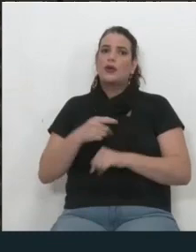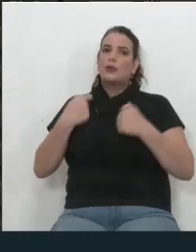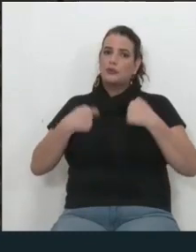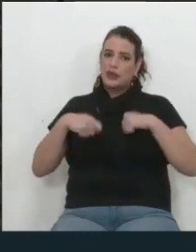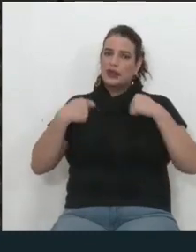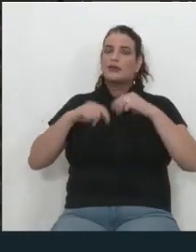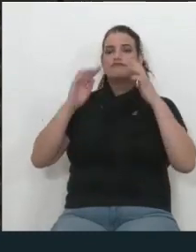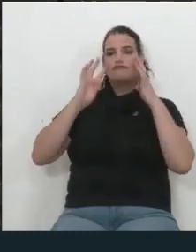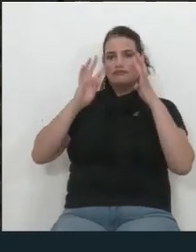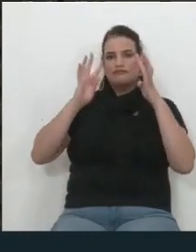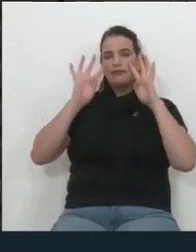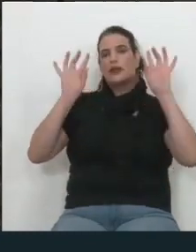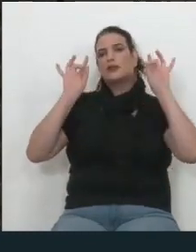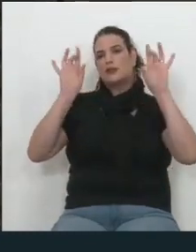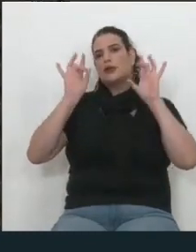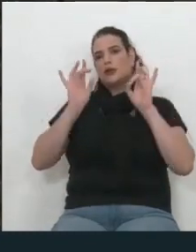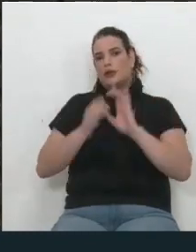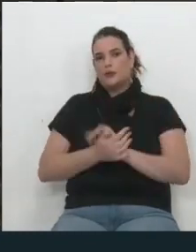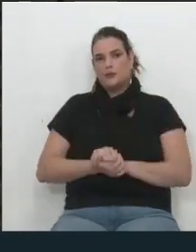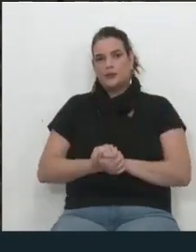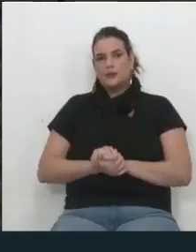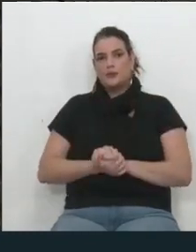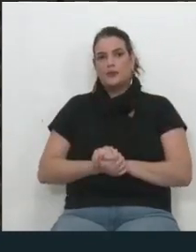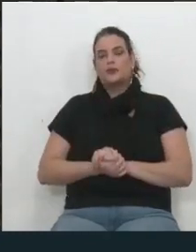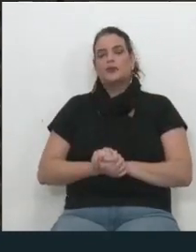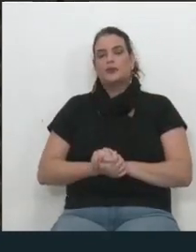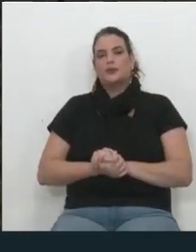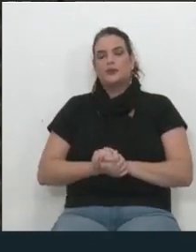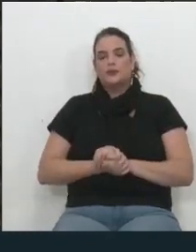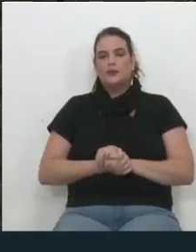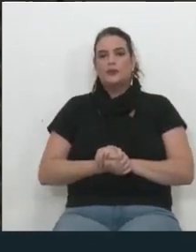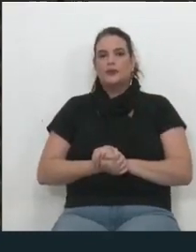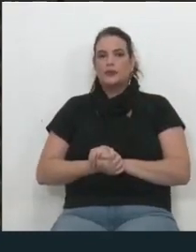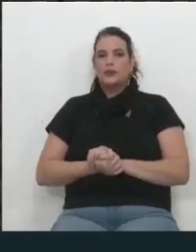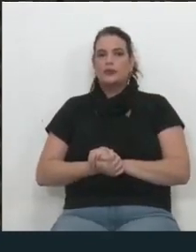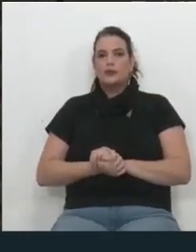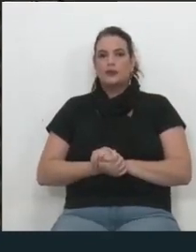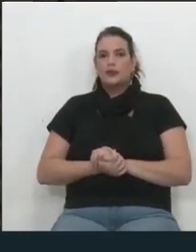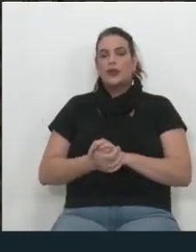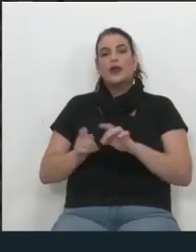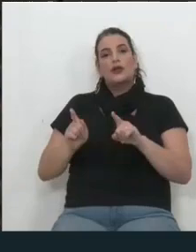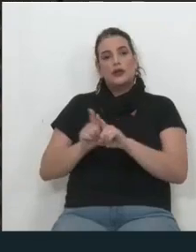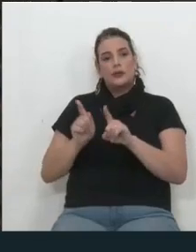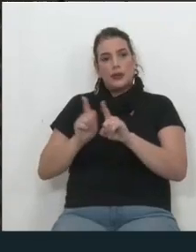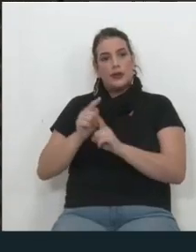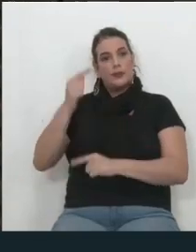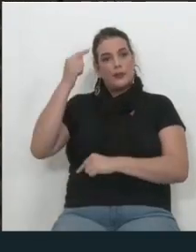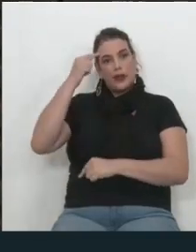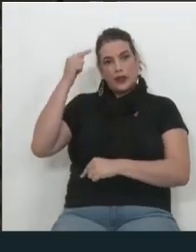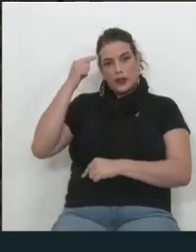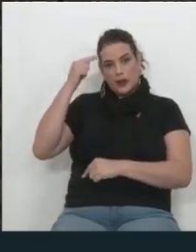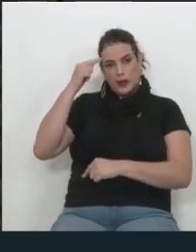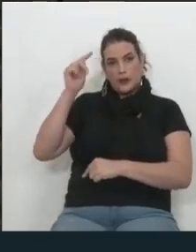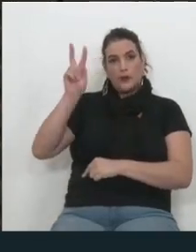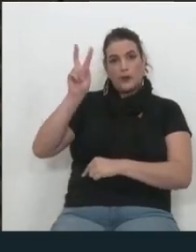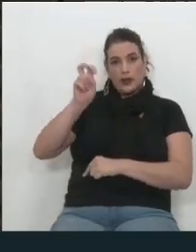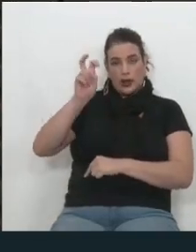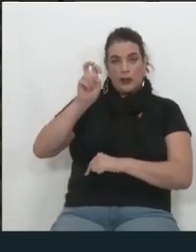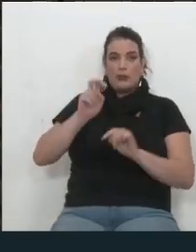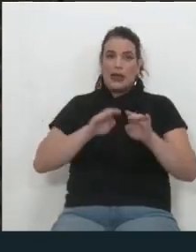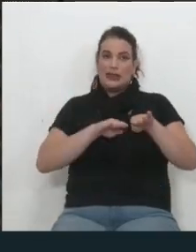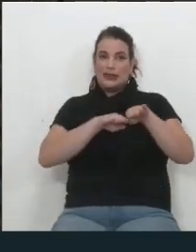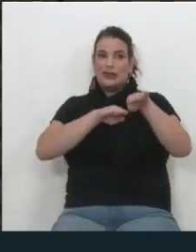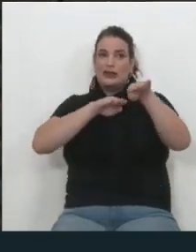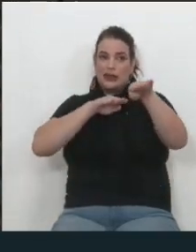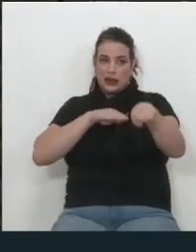toda especial. E aproveitando o tema do trânsito, eu quero fazer